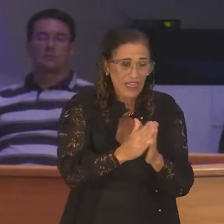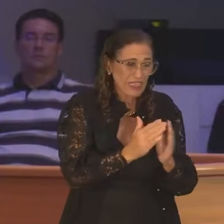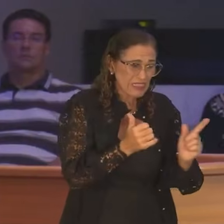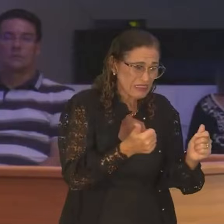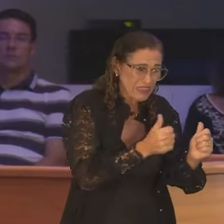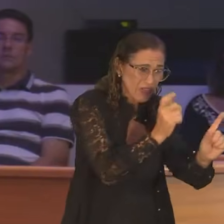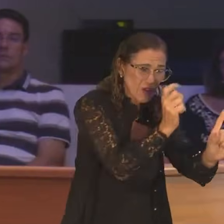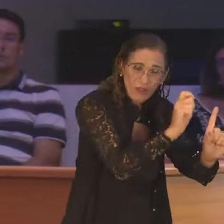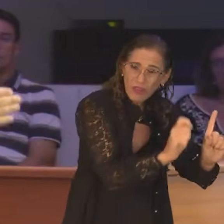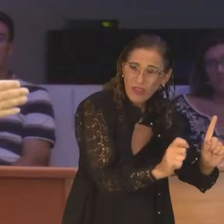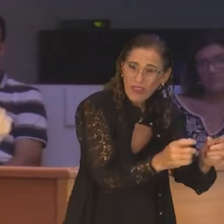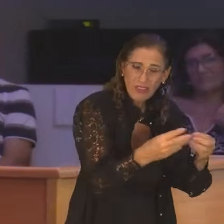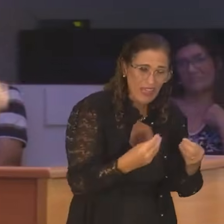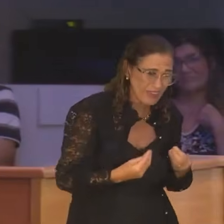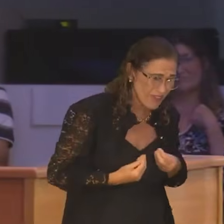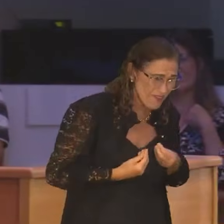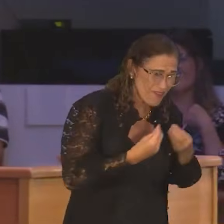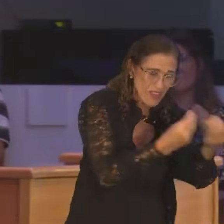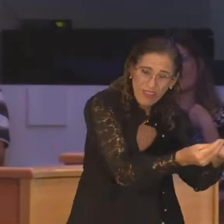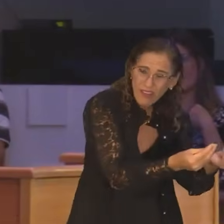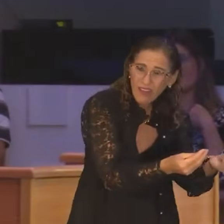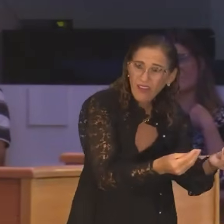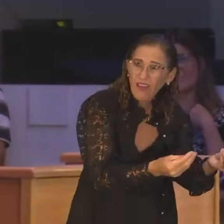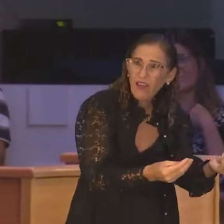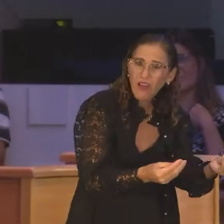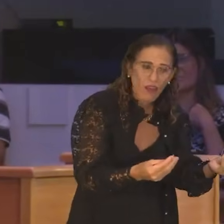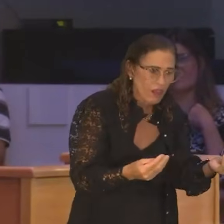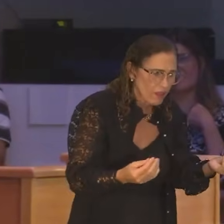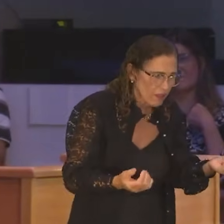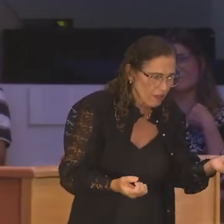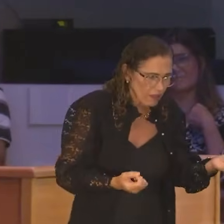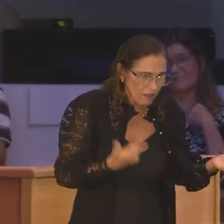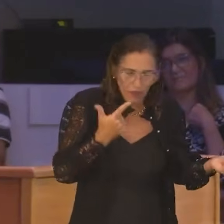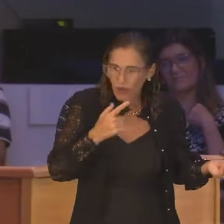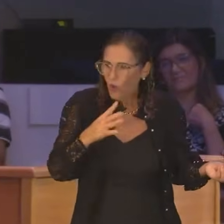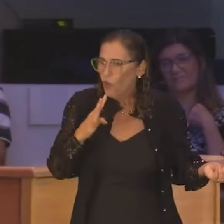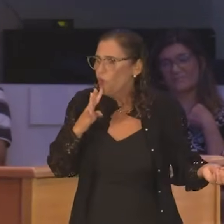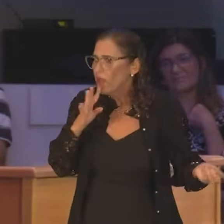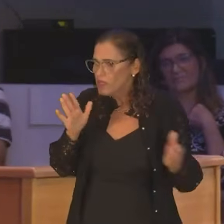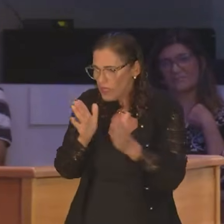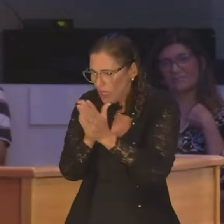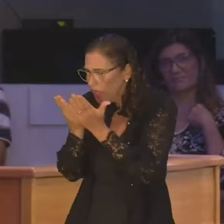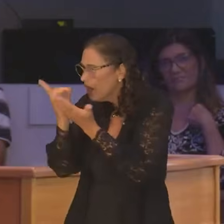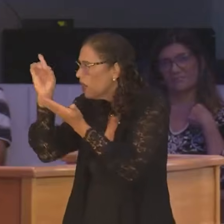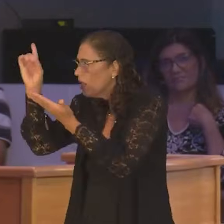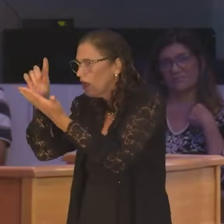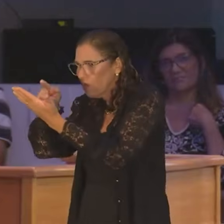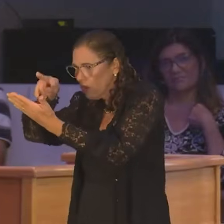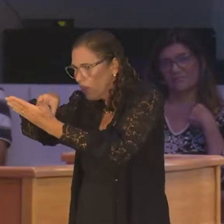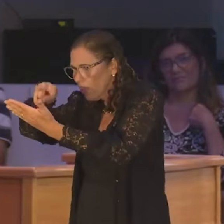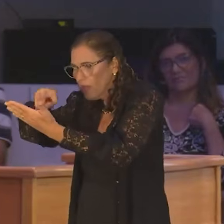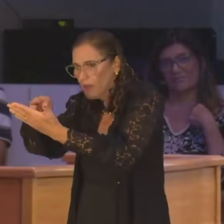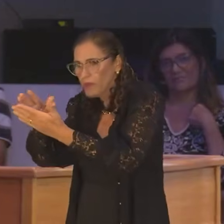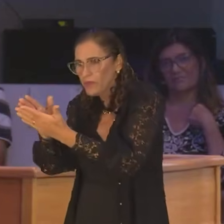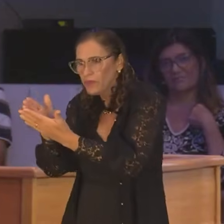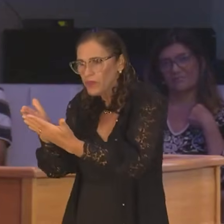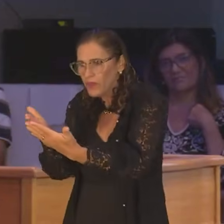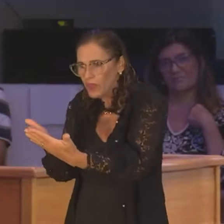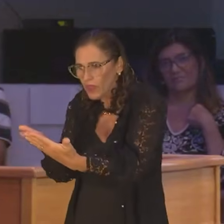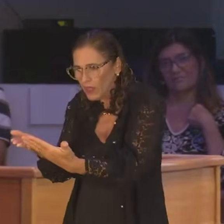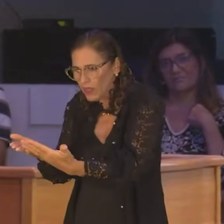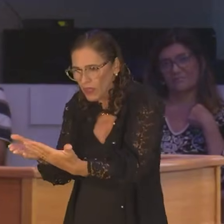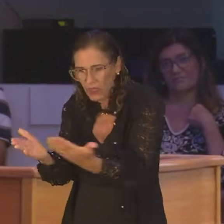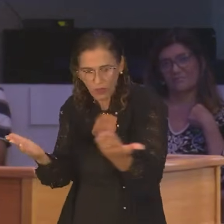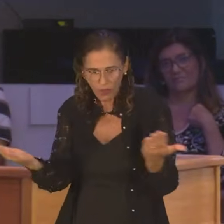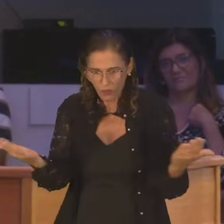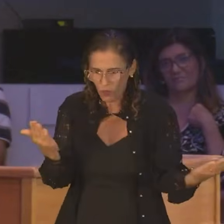tinha dado a minha vida para Ele, e de repente comecei a conhecer esse livro, e aí coloquei o livro, a Bíblia aqui, coloquei o Alcorão